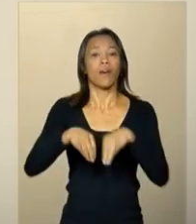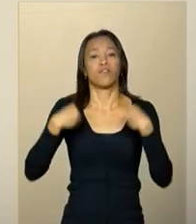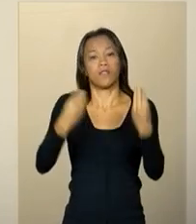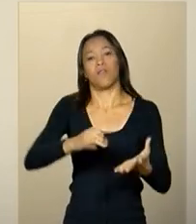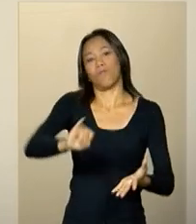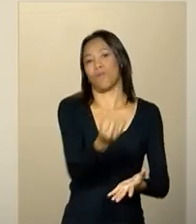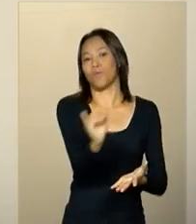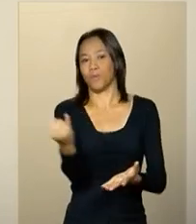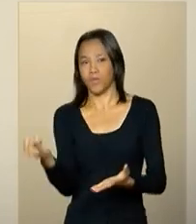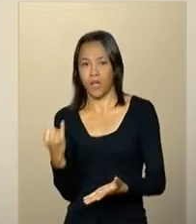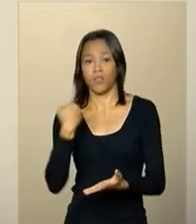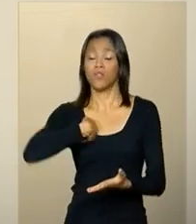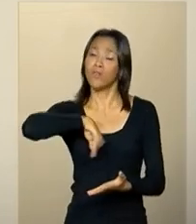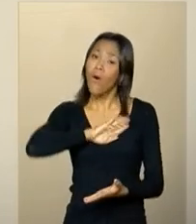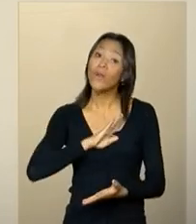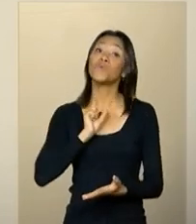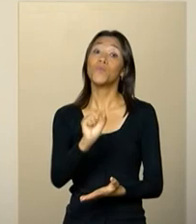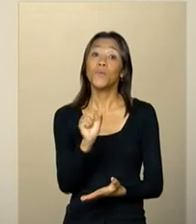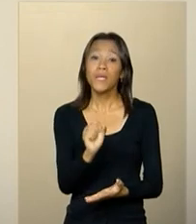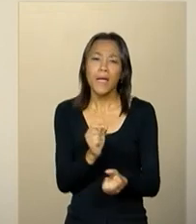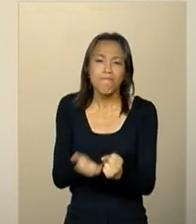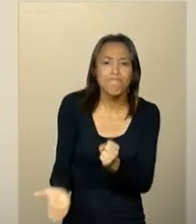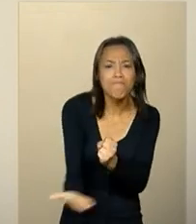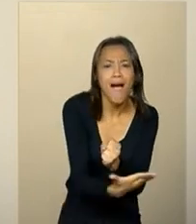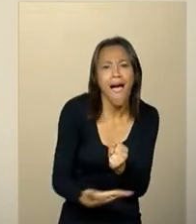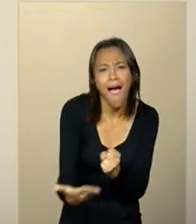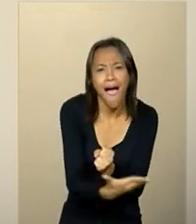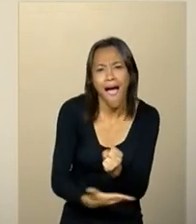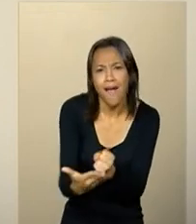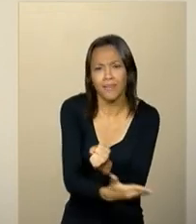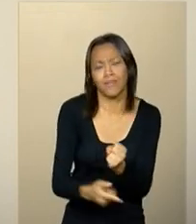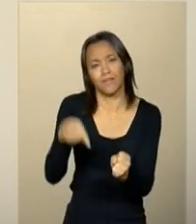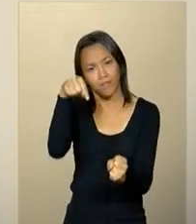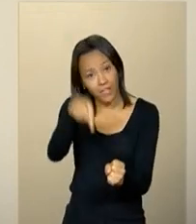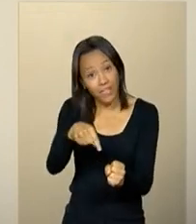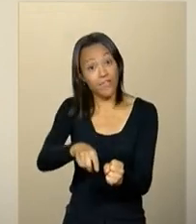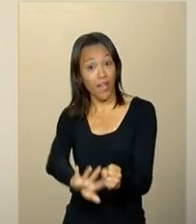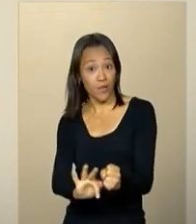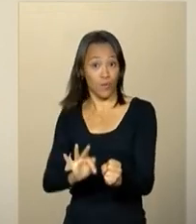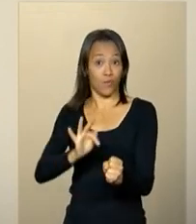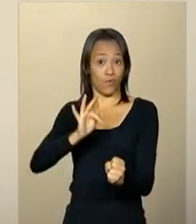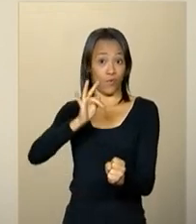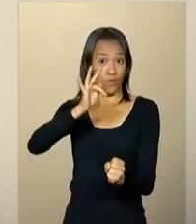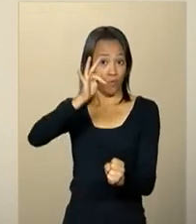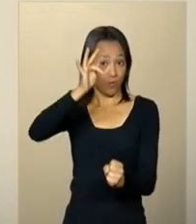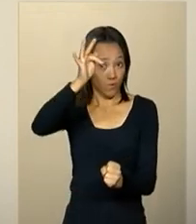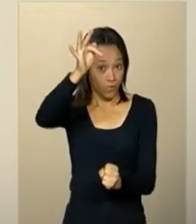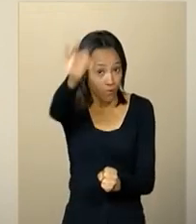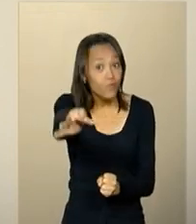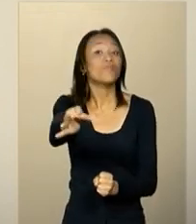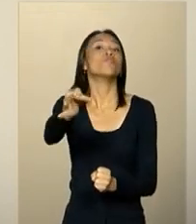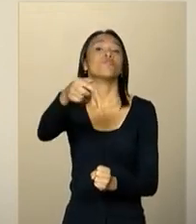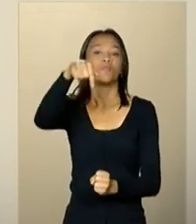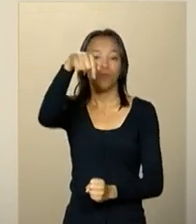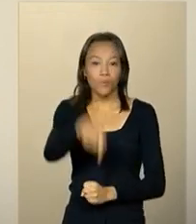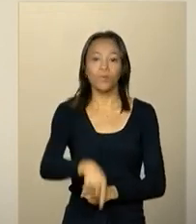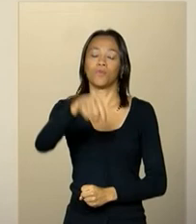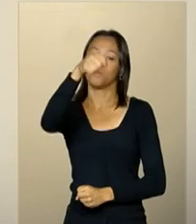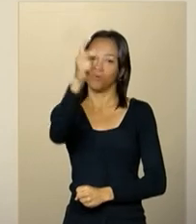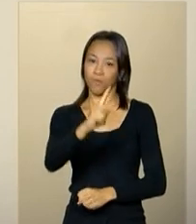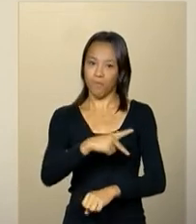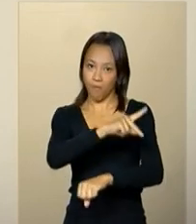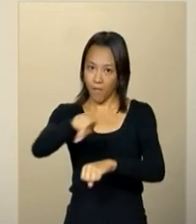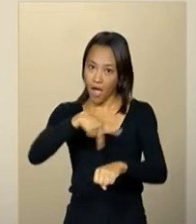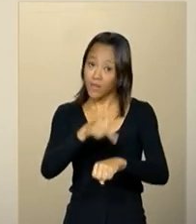oportunidades estamos formando as bases e os pilares sobre os quais vamos construir o futuro do nosso